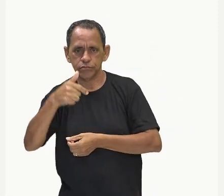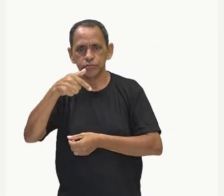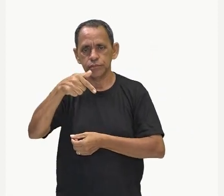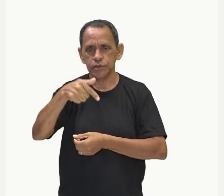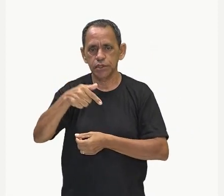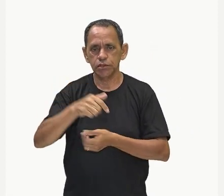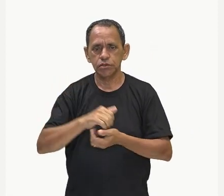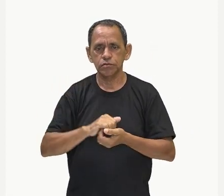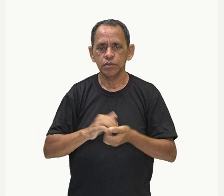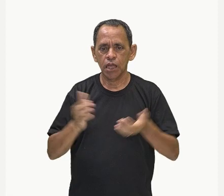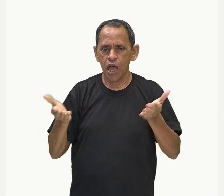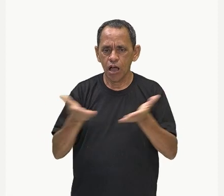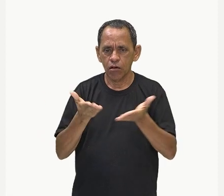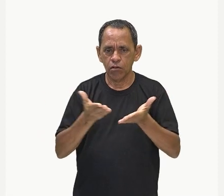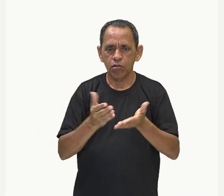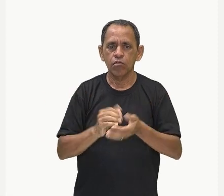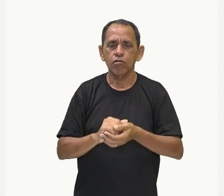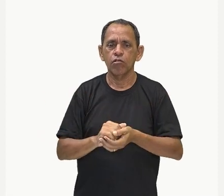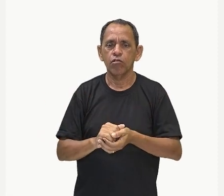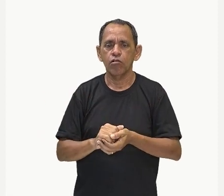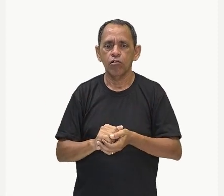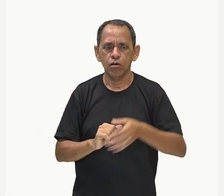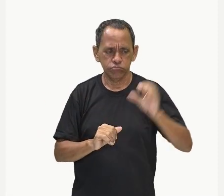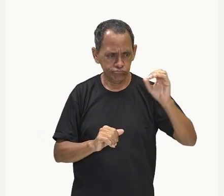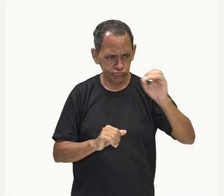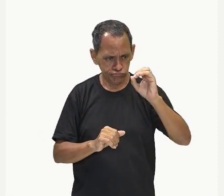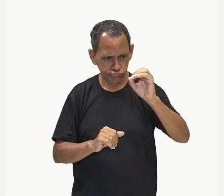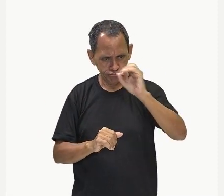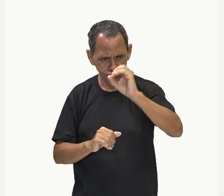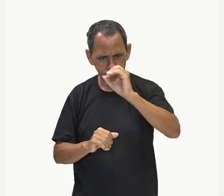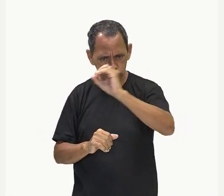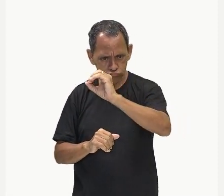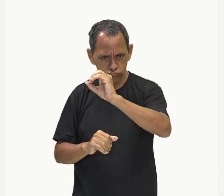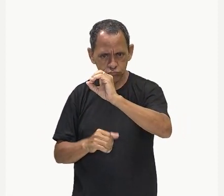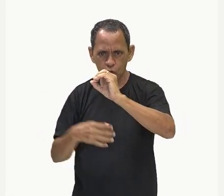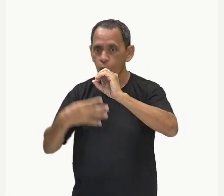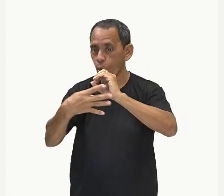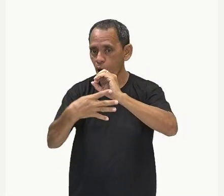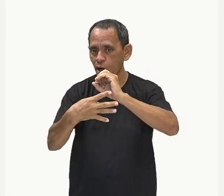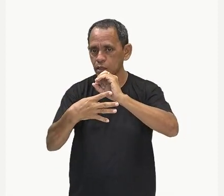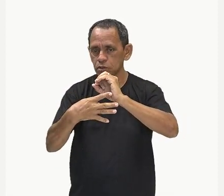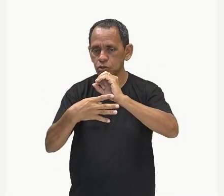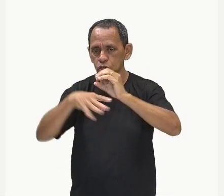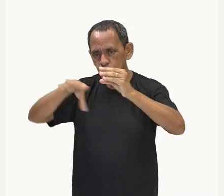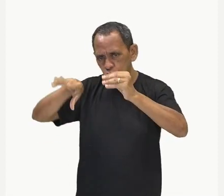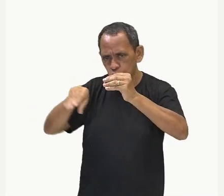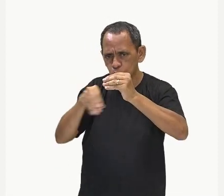casas. Vou passar, eu utilizo sempre completando com